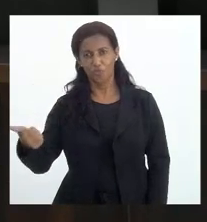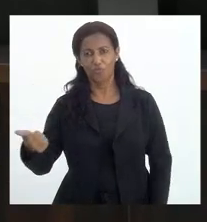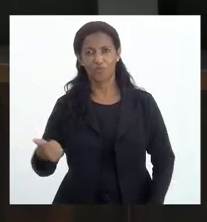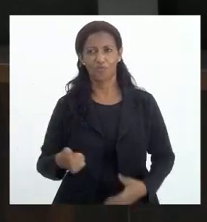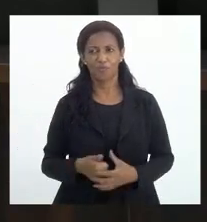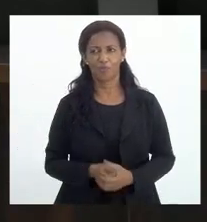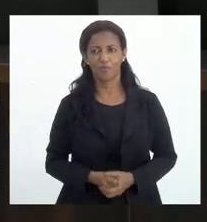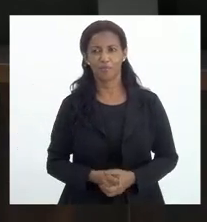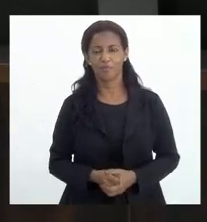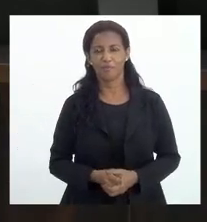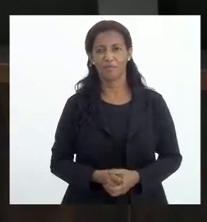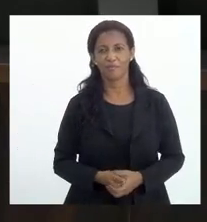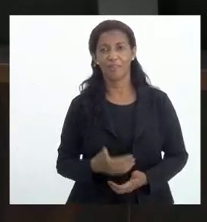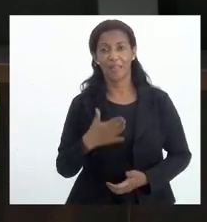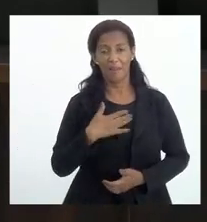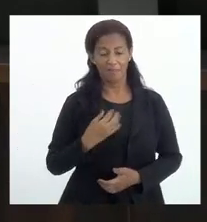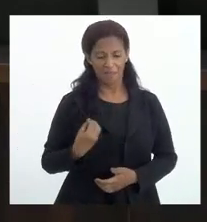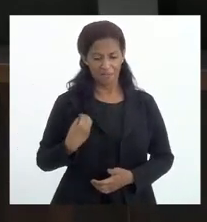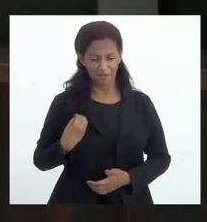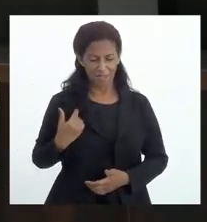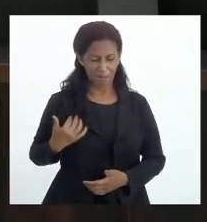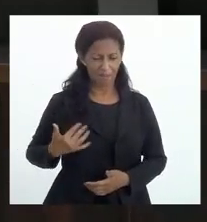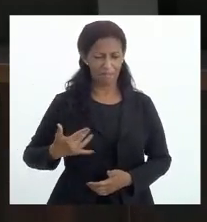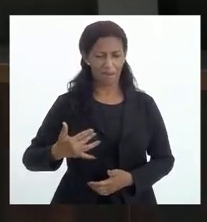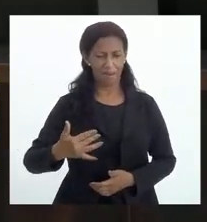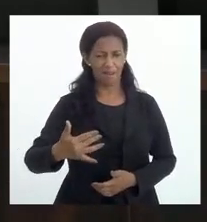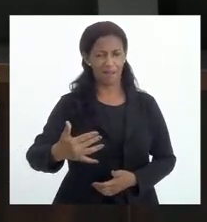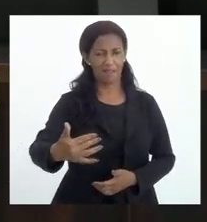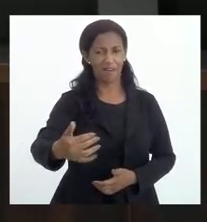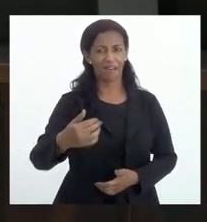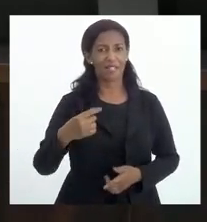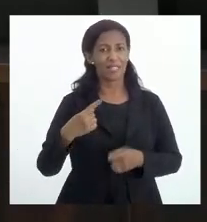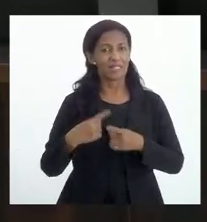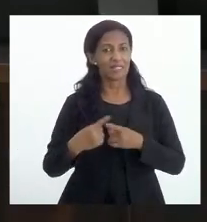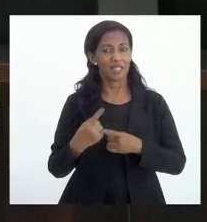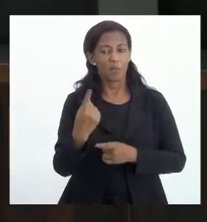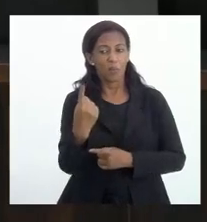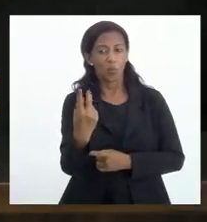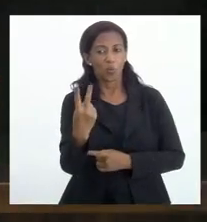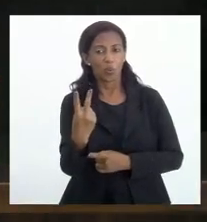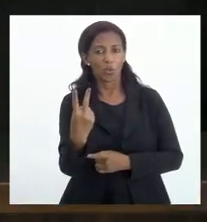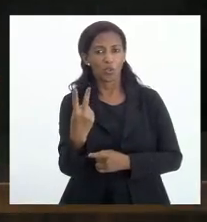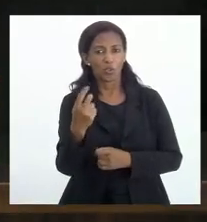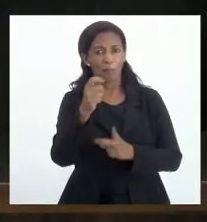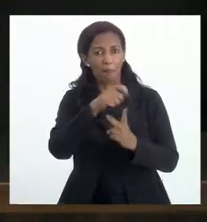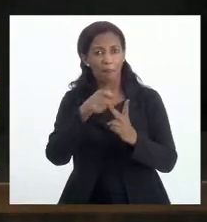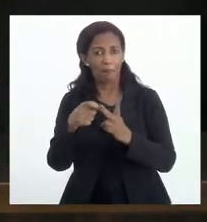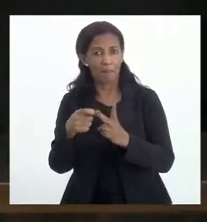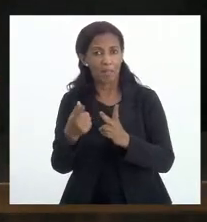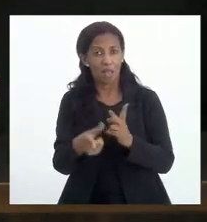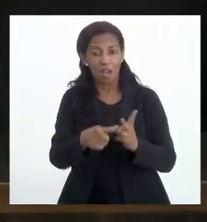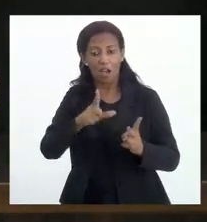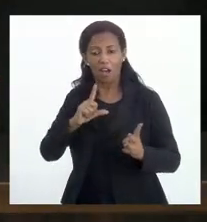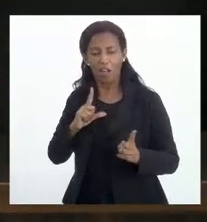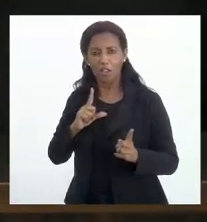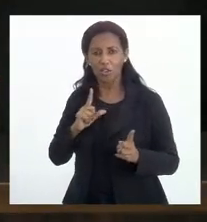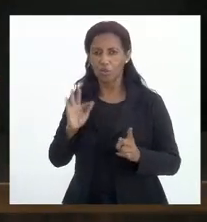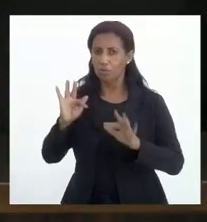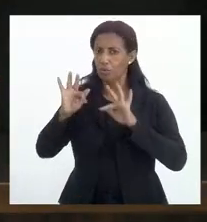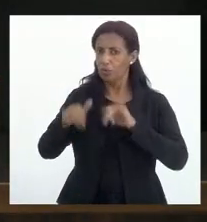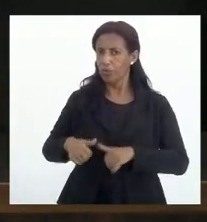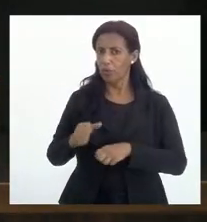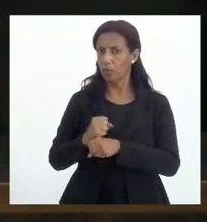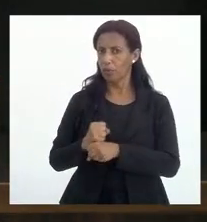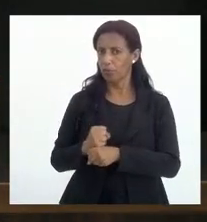31/12/2021. Na minha vida toda, a data de empenho sempre foi 1 a 2 meses antes do